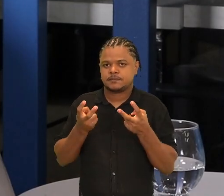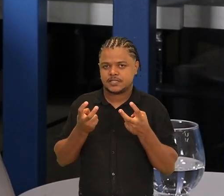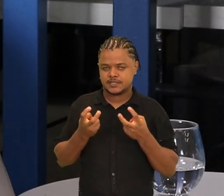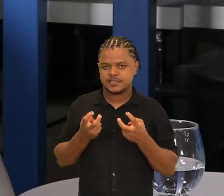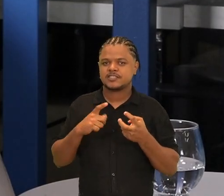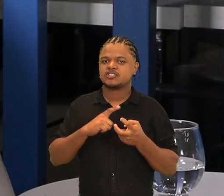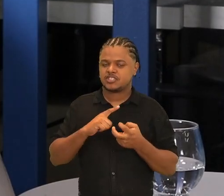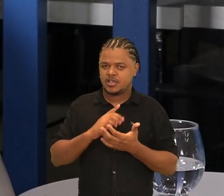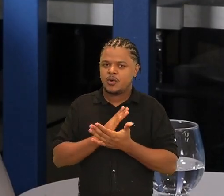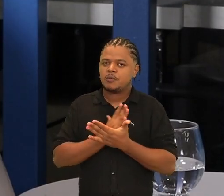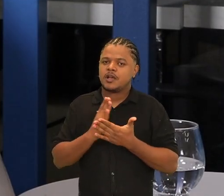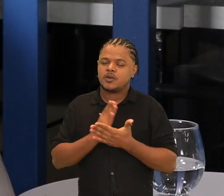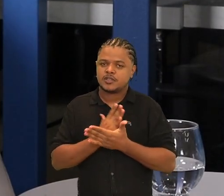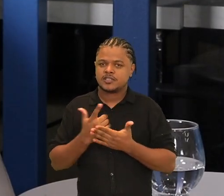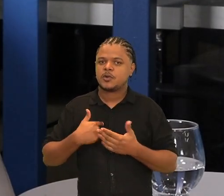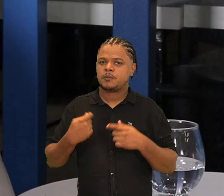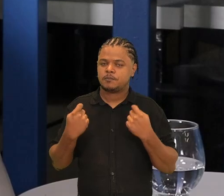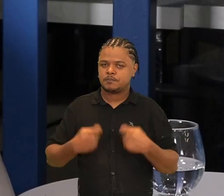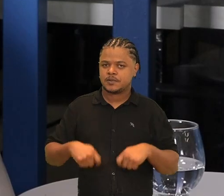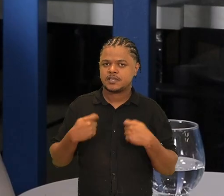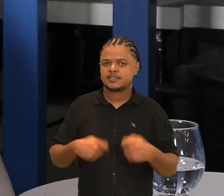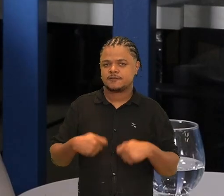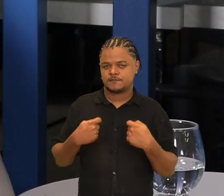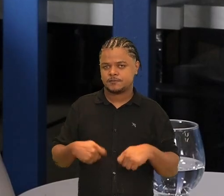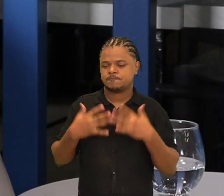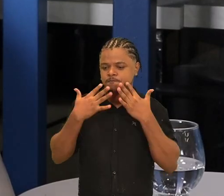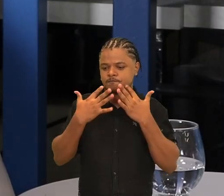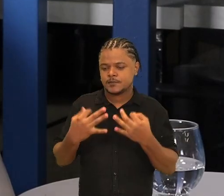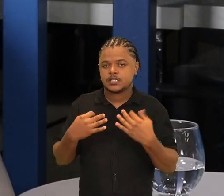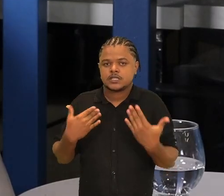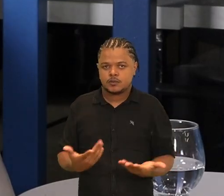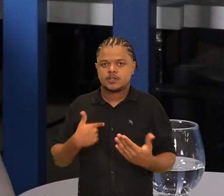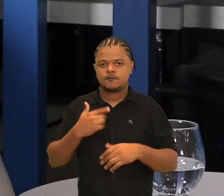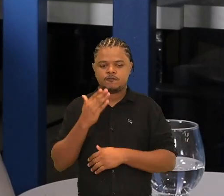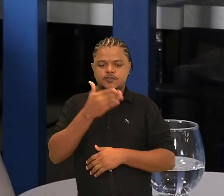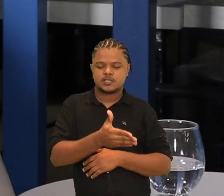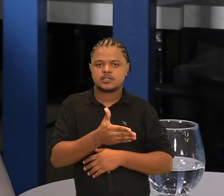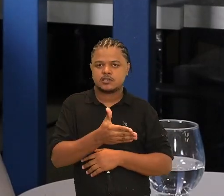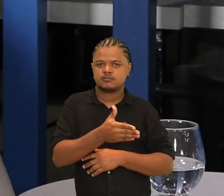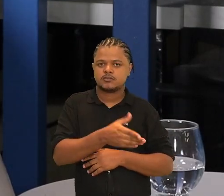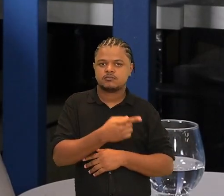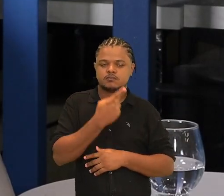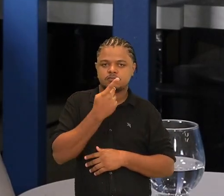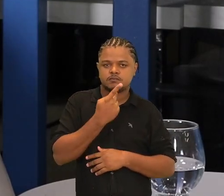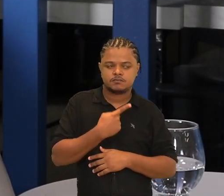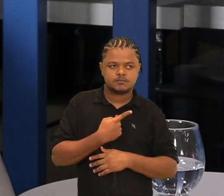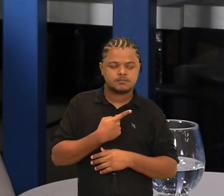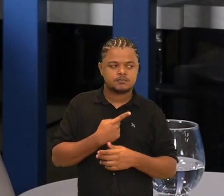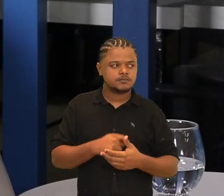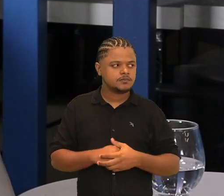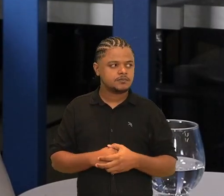alguma coisa que eu precisava investigar. E ali naquela visita, ela disse, Lídia, tu já investigou se Miguel não tem